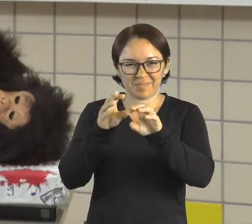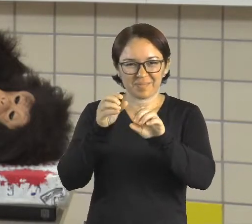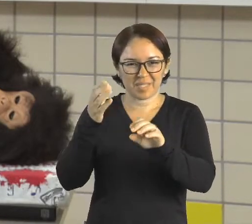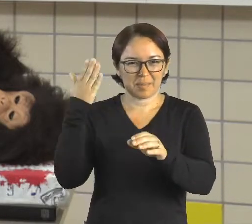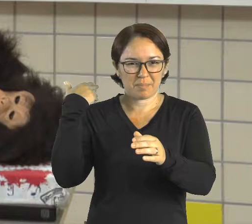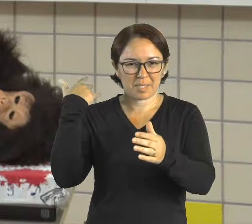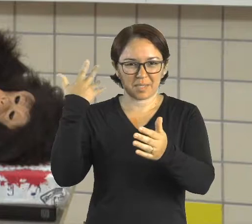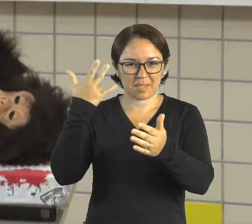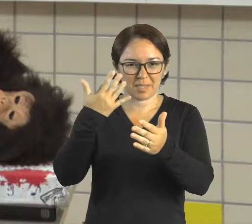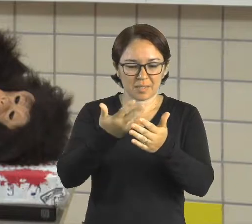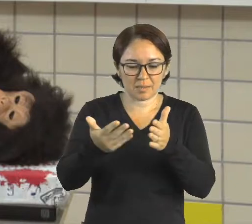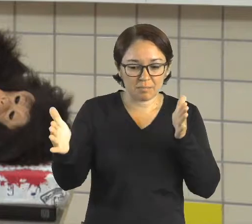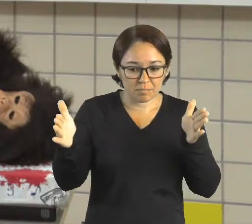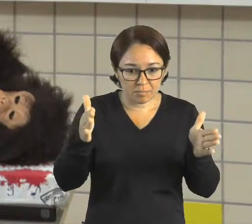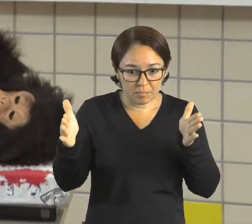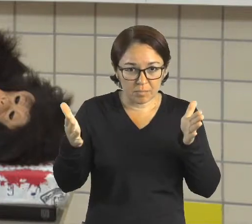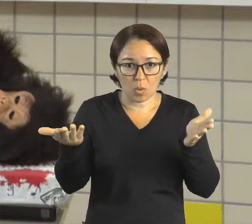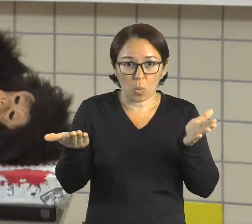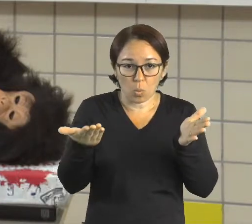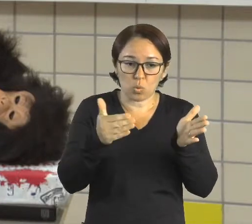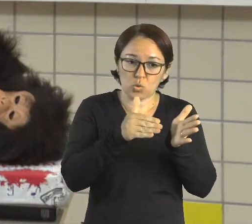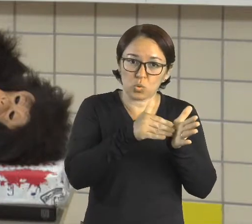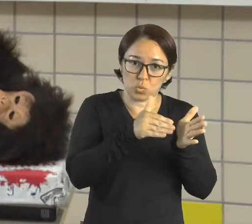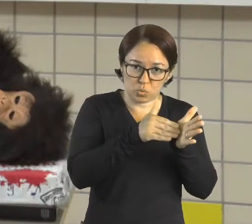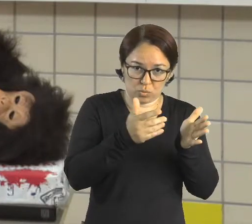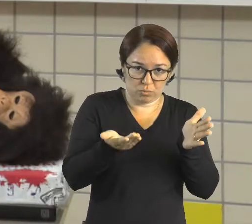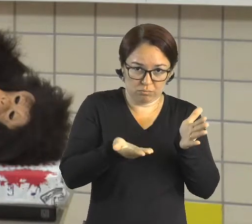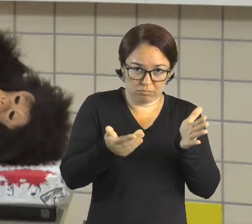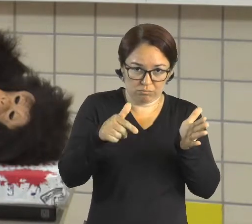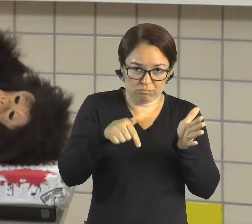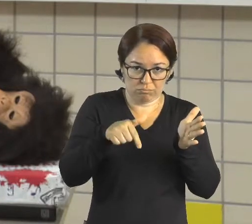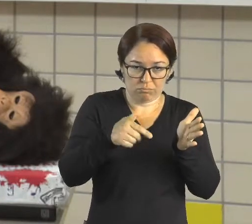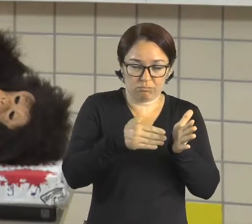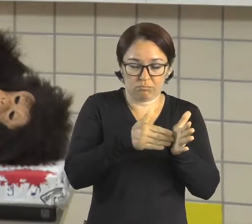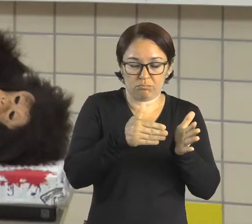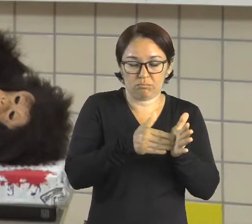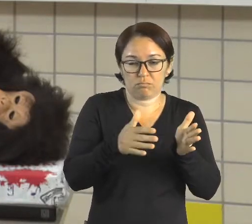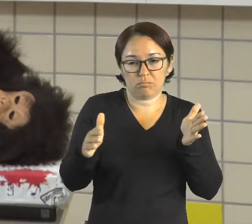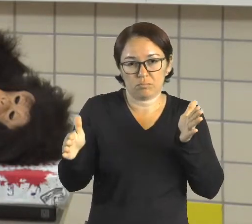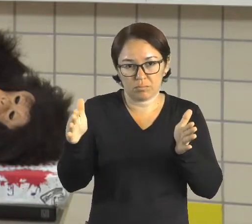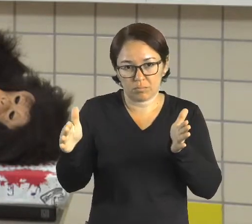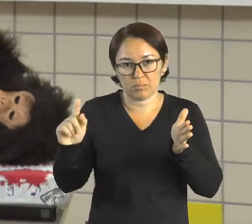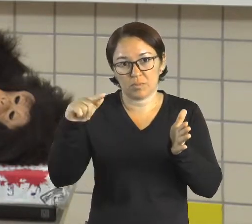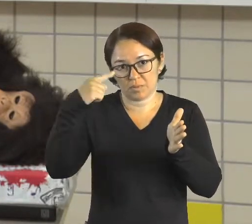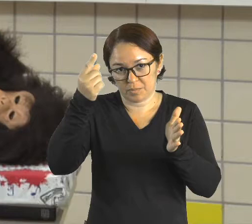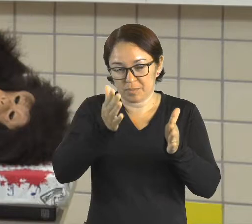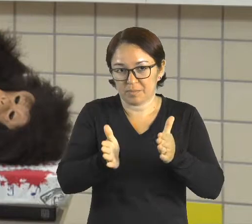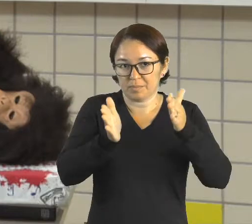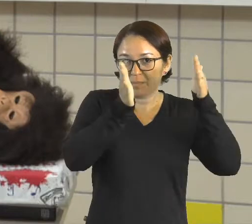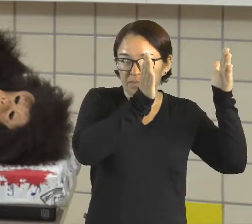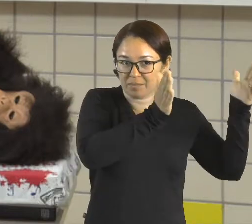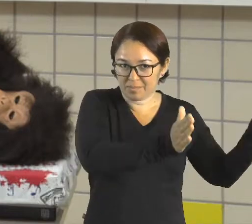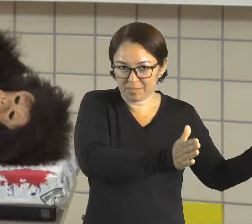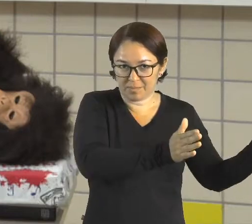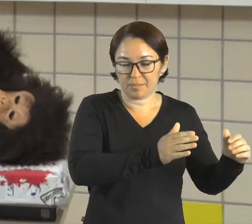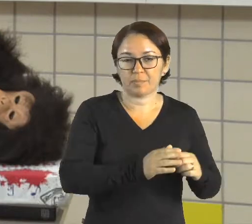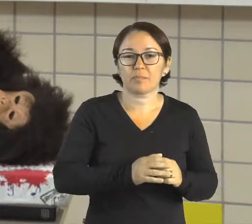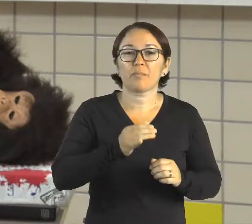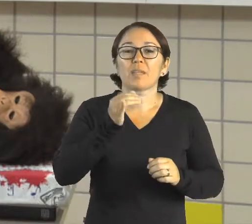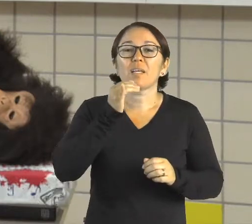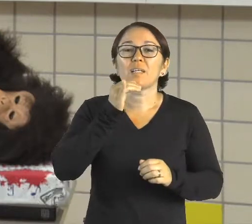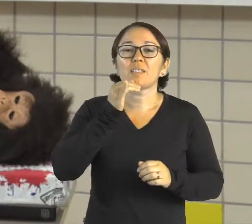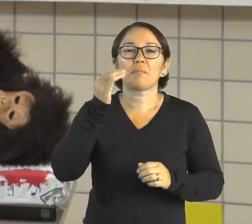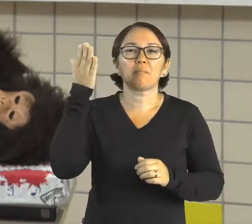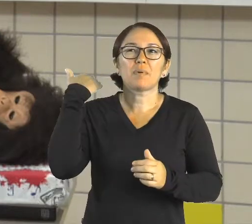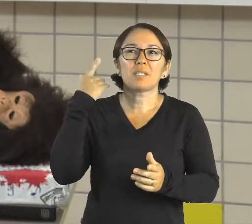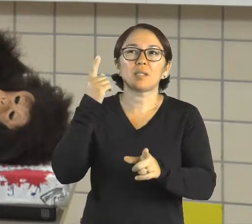hoje em duas partes. Primeiro, fazer uma revisão, um apanhado das 5 aulas anteriores do bloco. E depois nós vamos para a